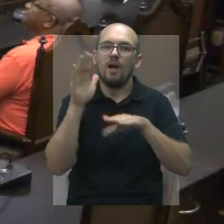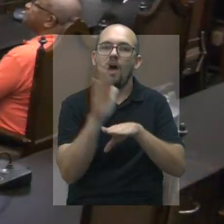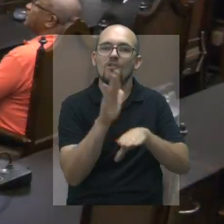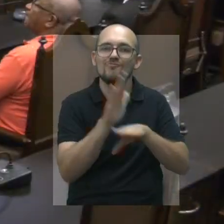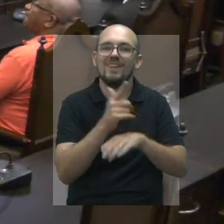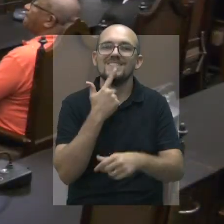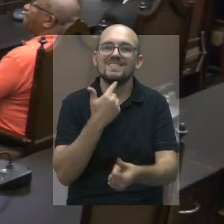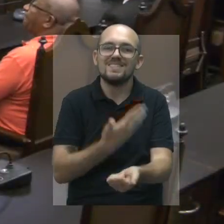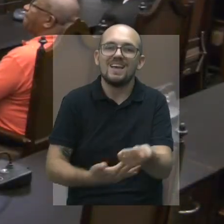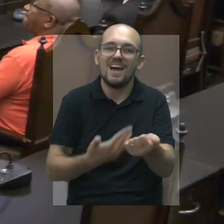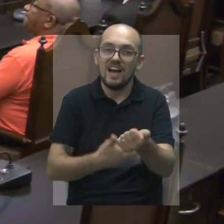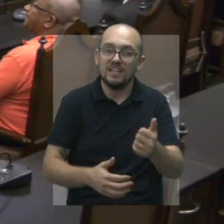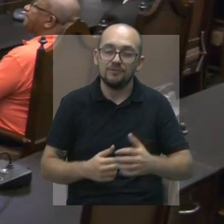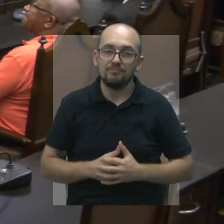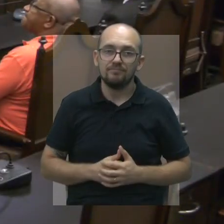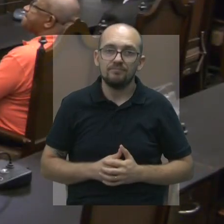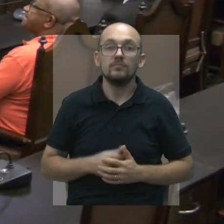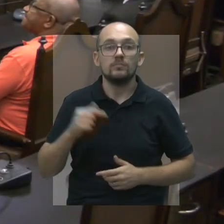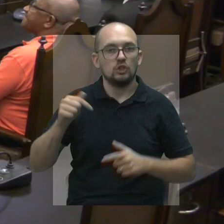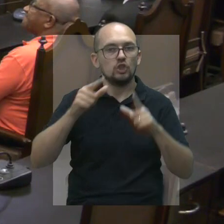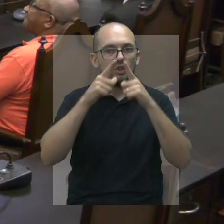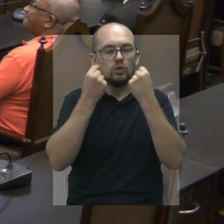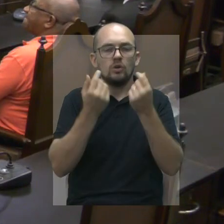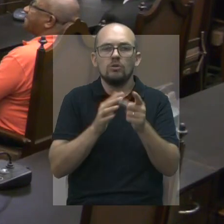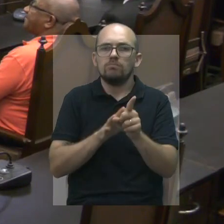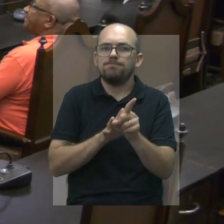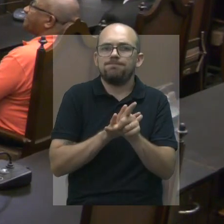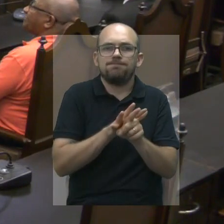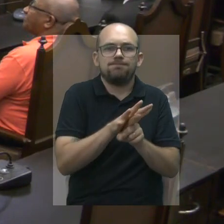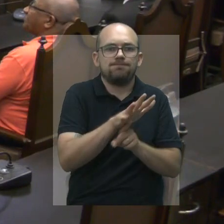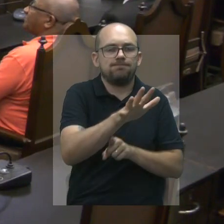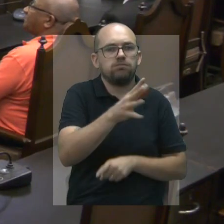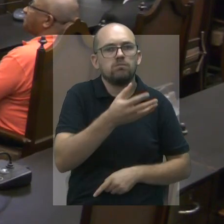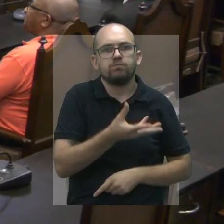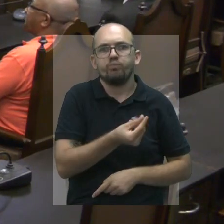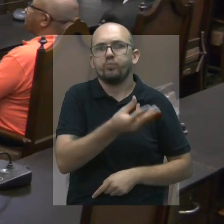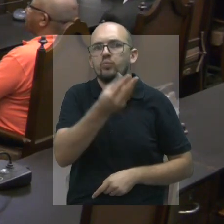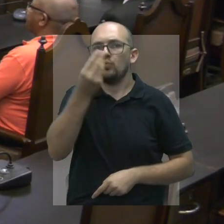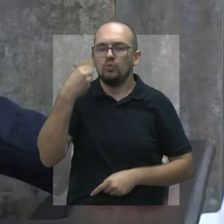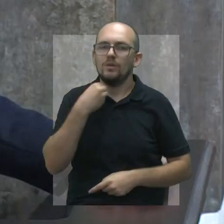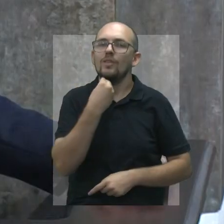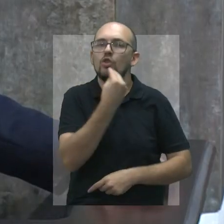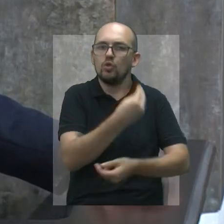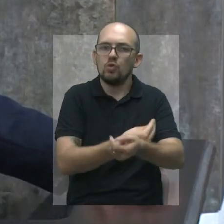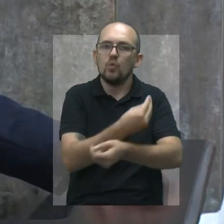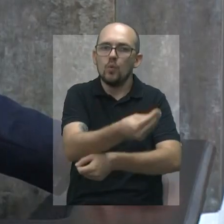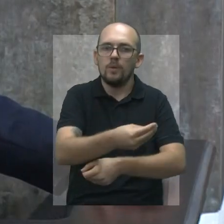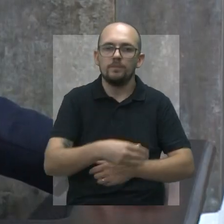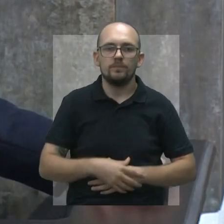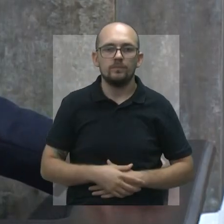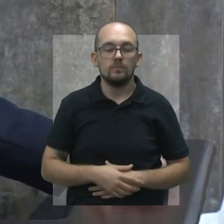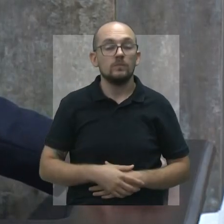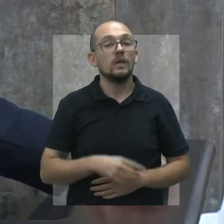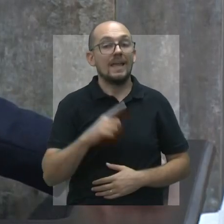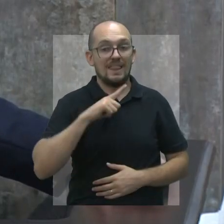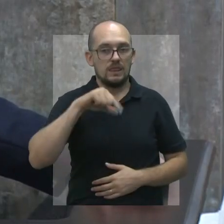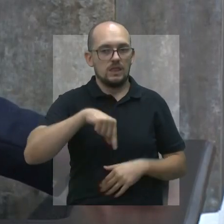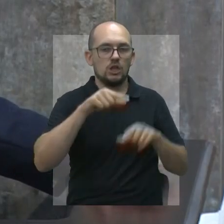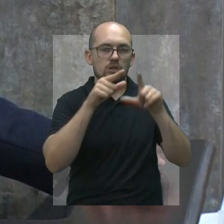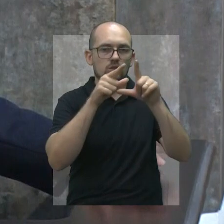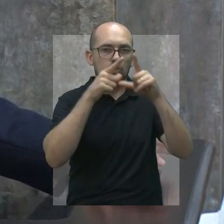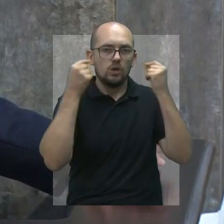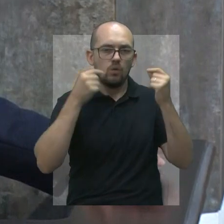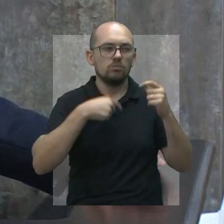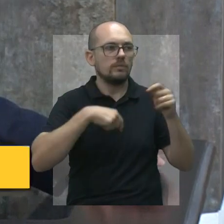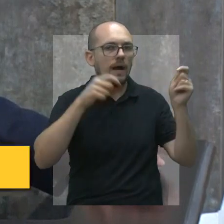E nesse quesito, Jaú tem um número de colaboradores acima da média. Nós temos uma cidade com uma capacidade